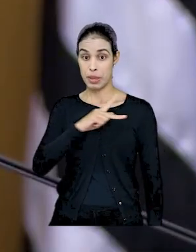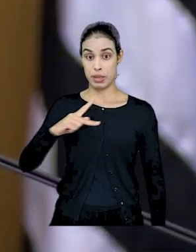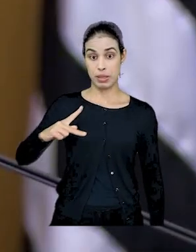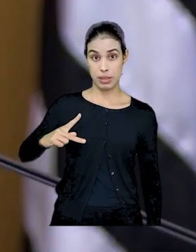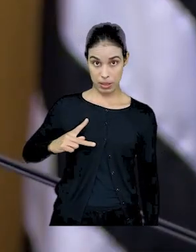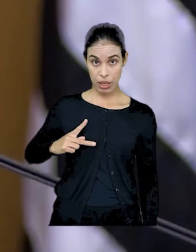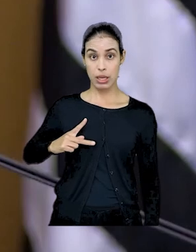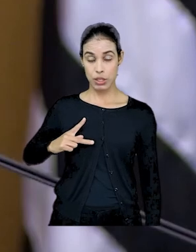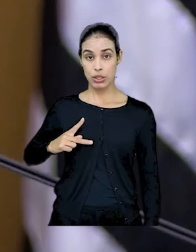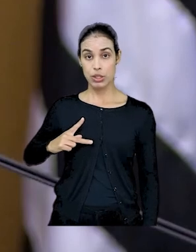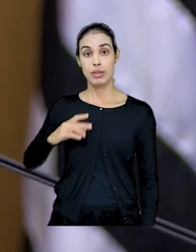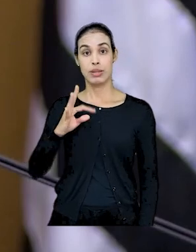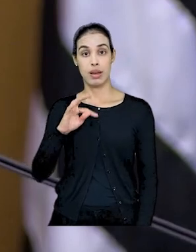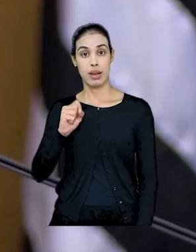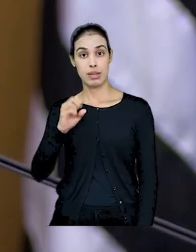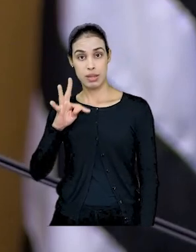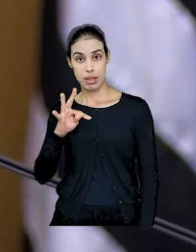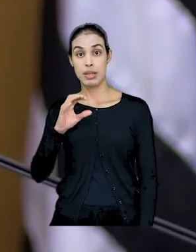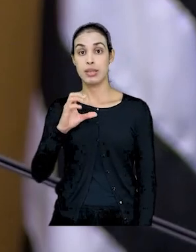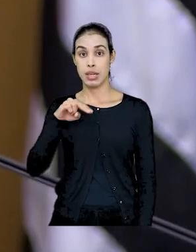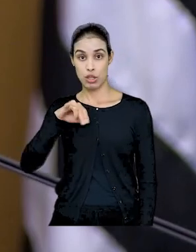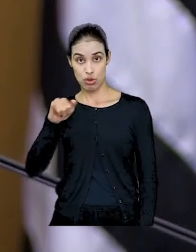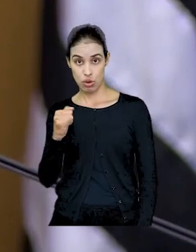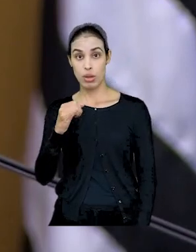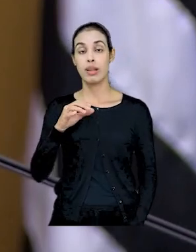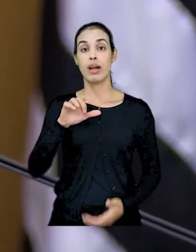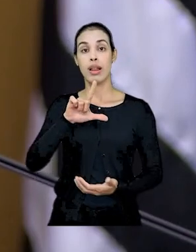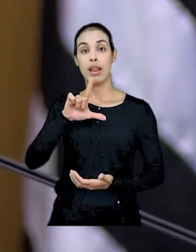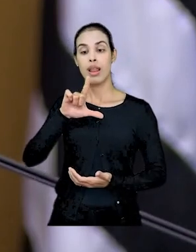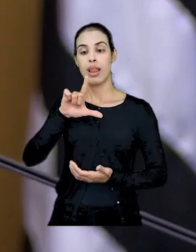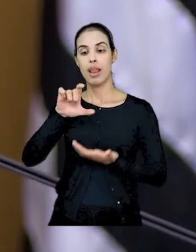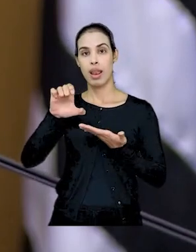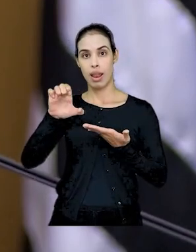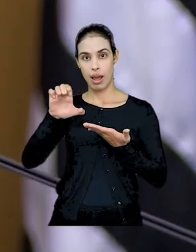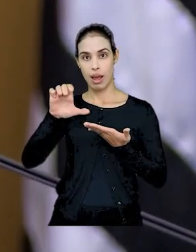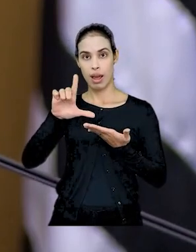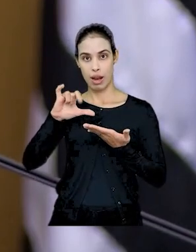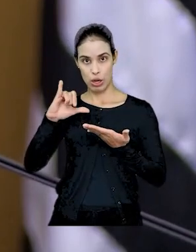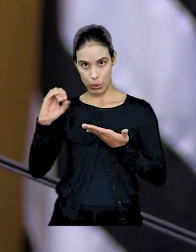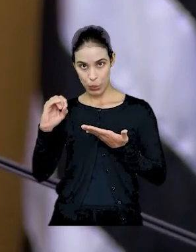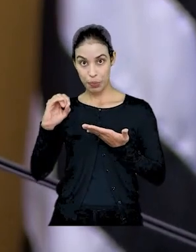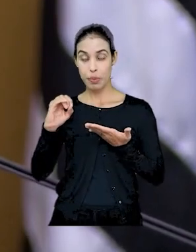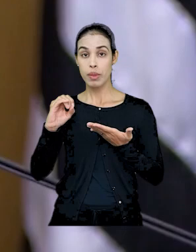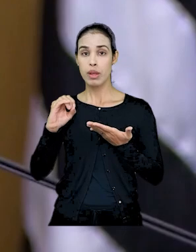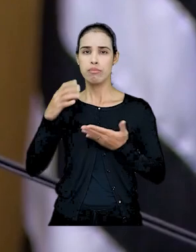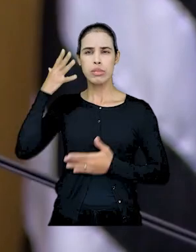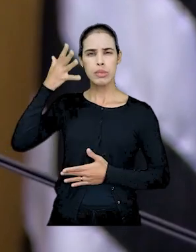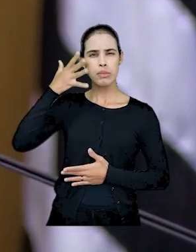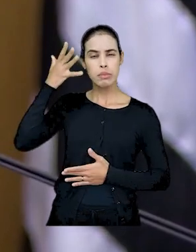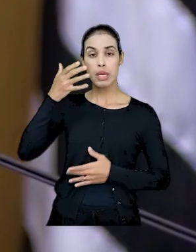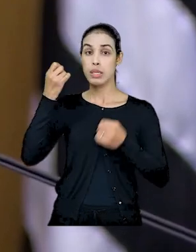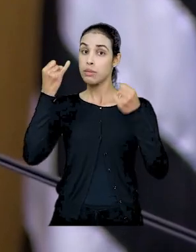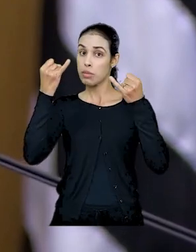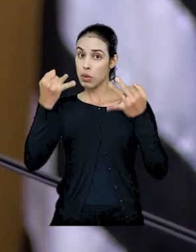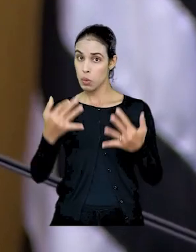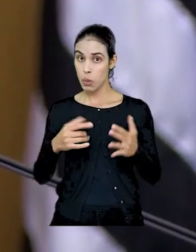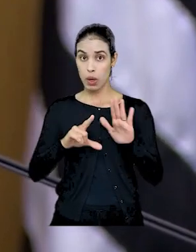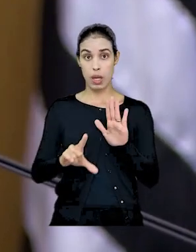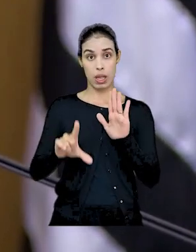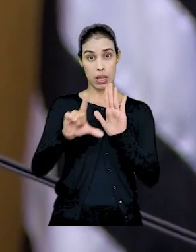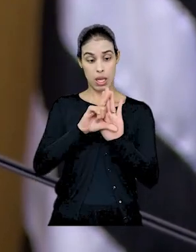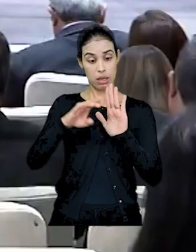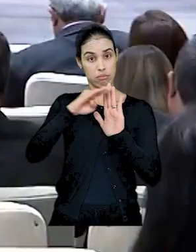TST e do Conselho superior da Justiça do Trabalho Ministro Lélio Bentes Correa assinalou que para aperfeiçoar a